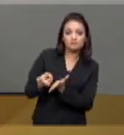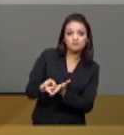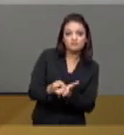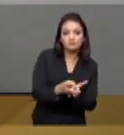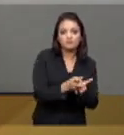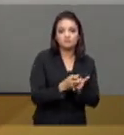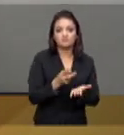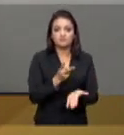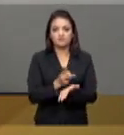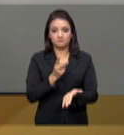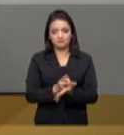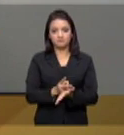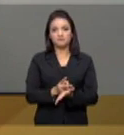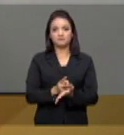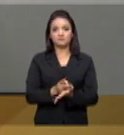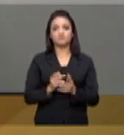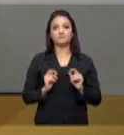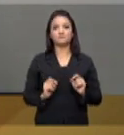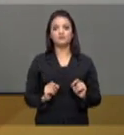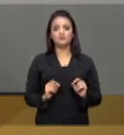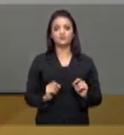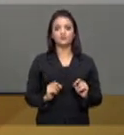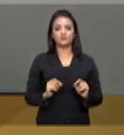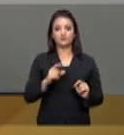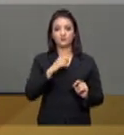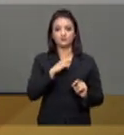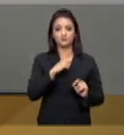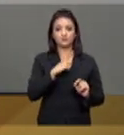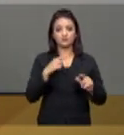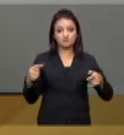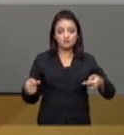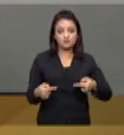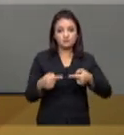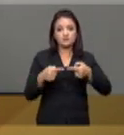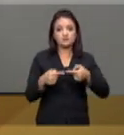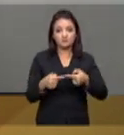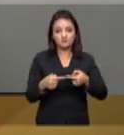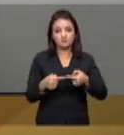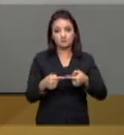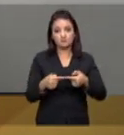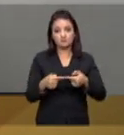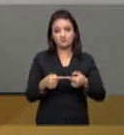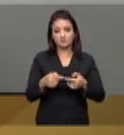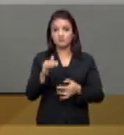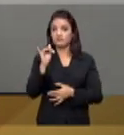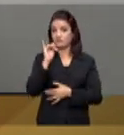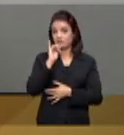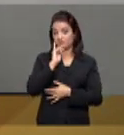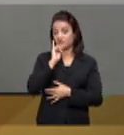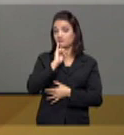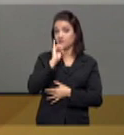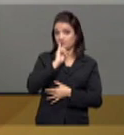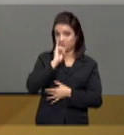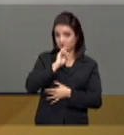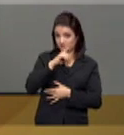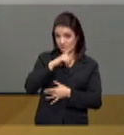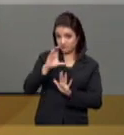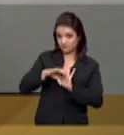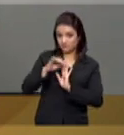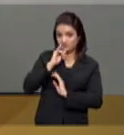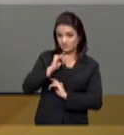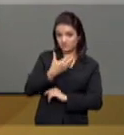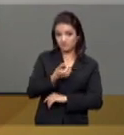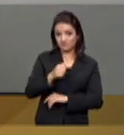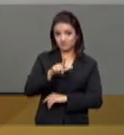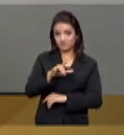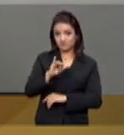até de receita, alinha-se ao conceito adotado, por exemplo, e foi apenas um exemplo, por Aliomar